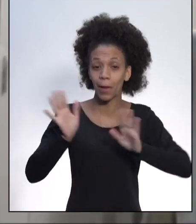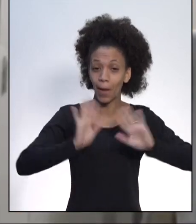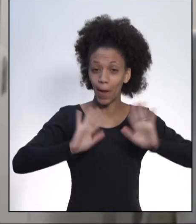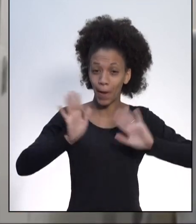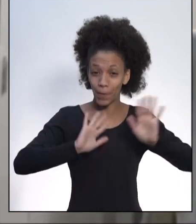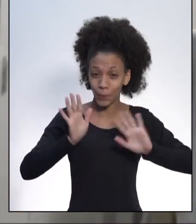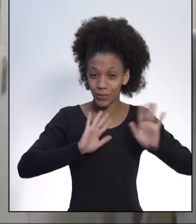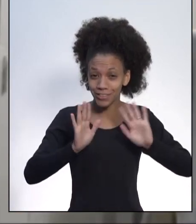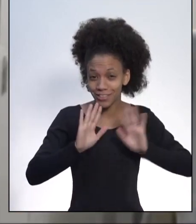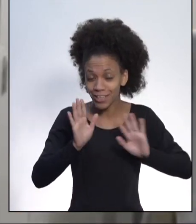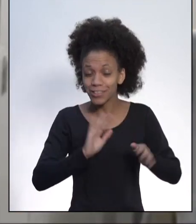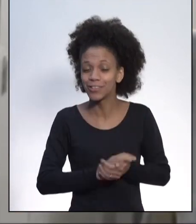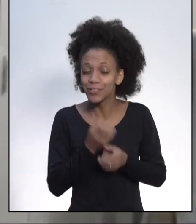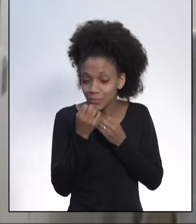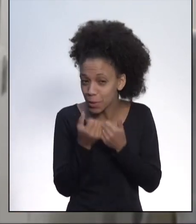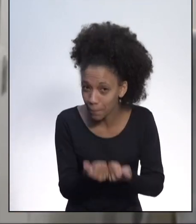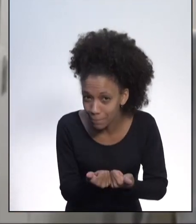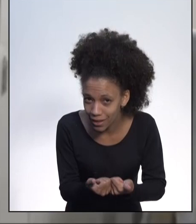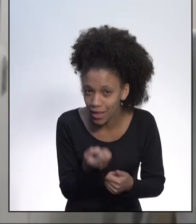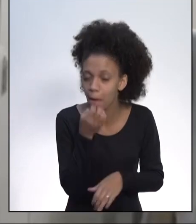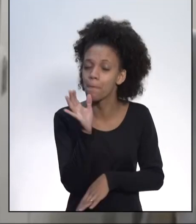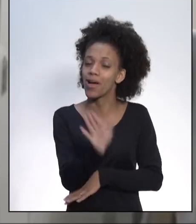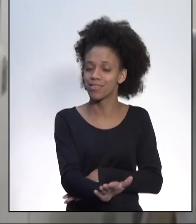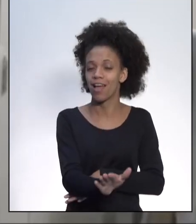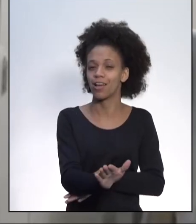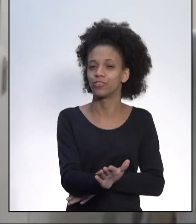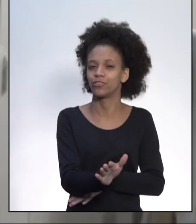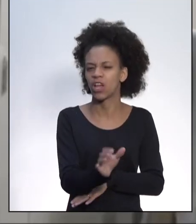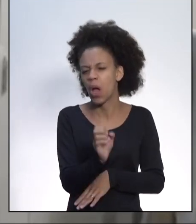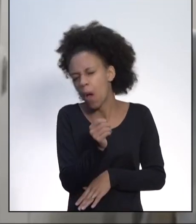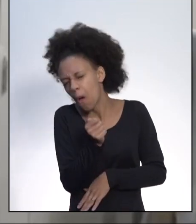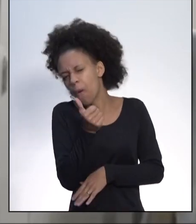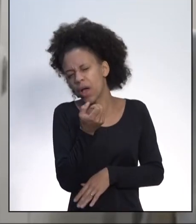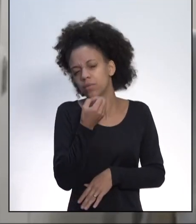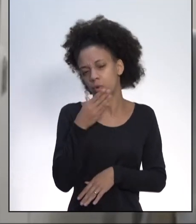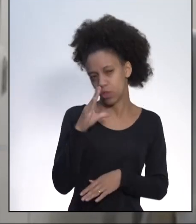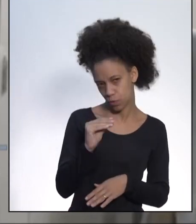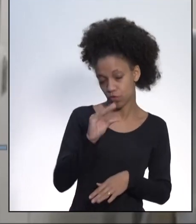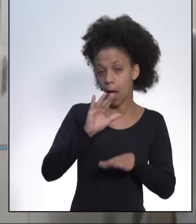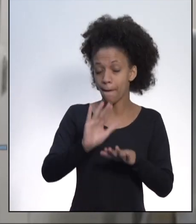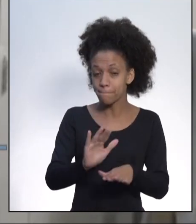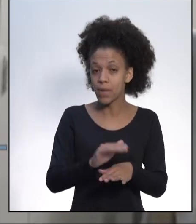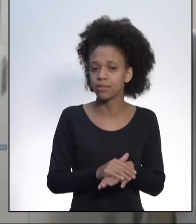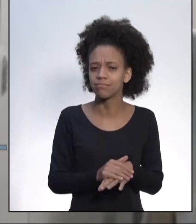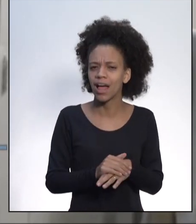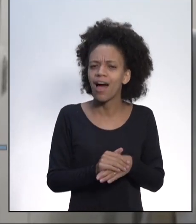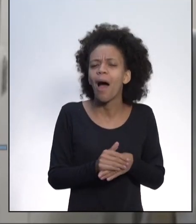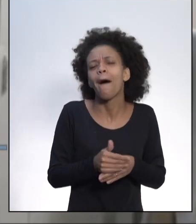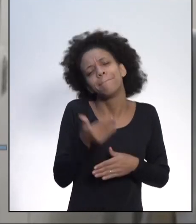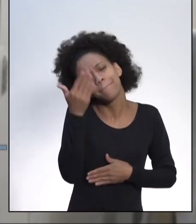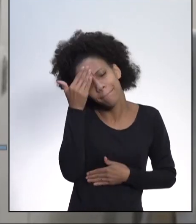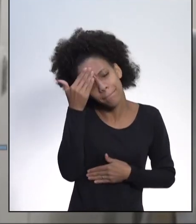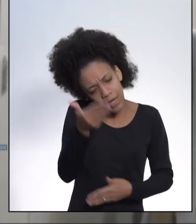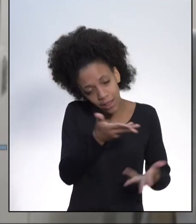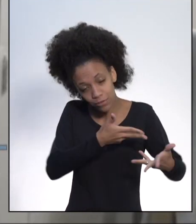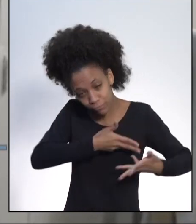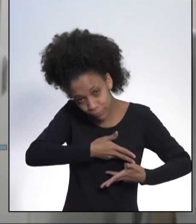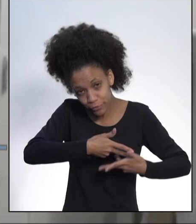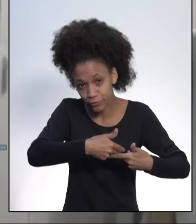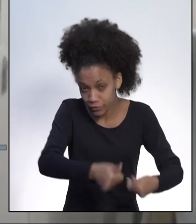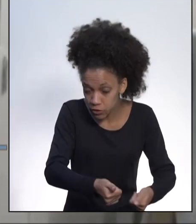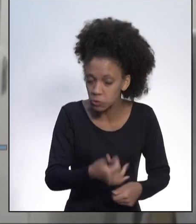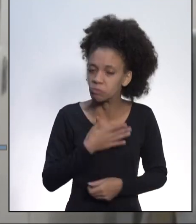Oi, gente, tudo bom? Boa tarde, quase boa noite, né? Obrigado pelo convite, é